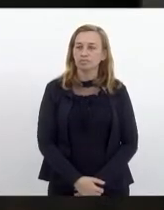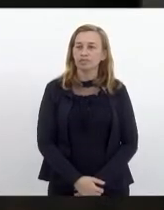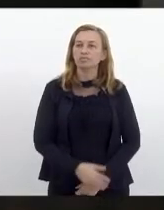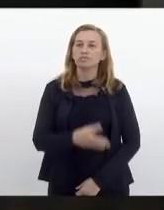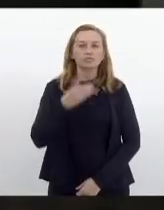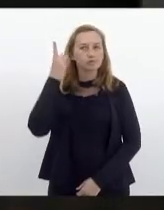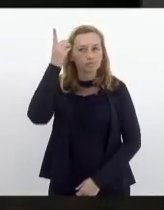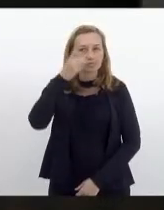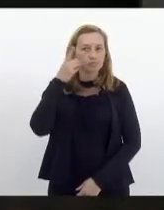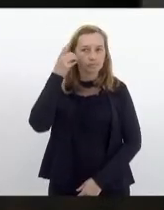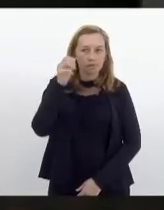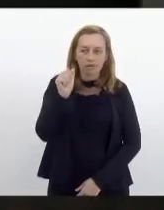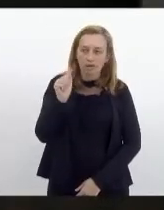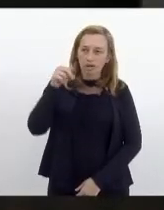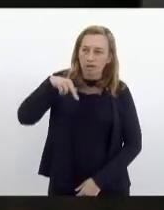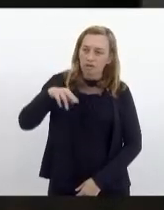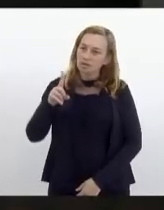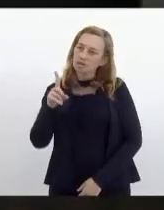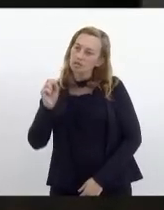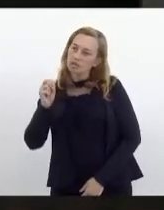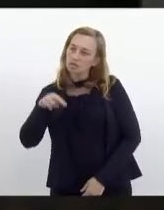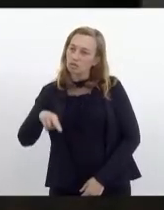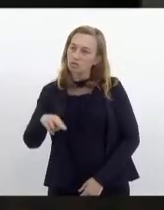Deputado Anderson Moraes.